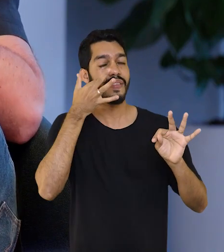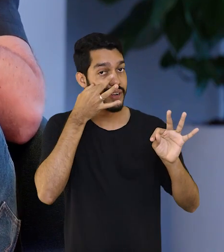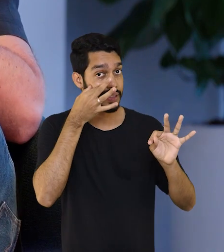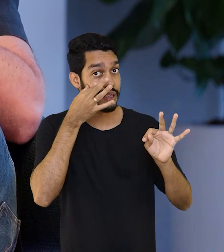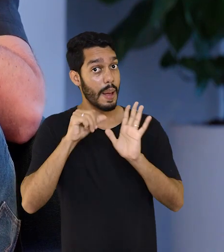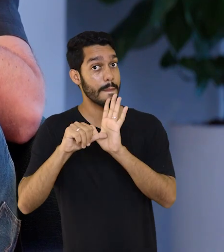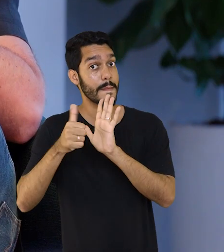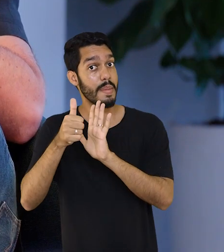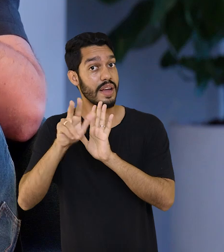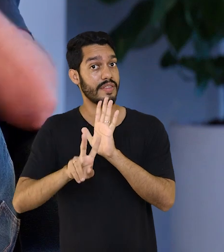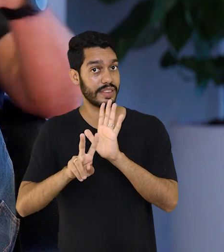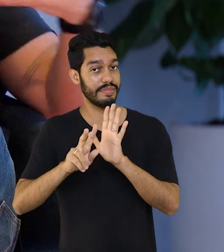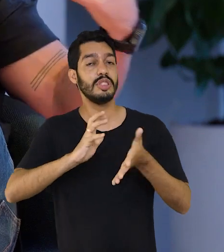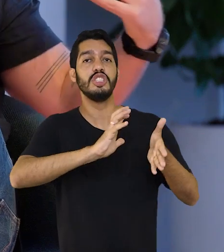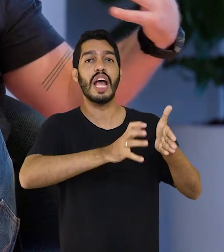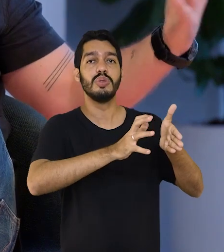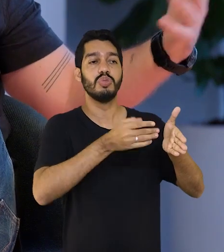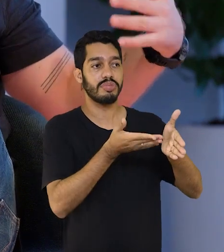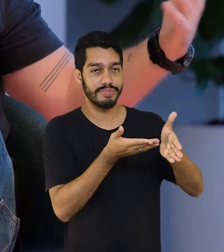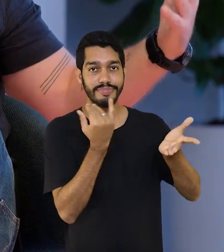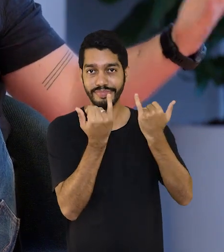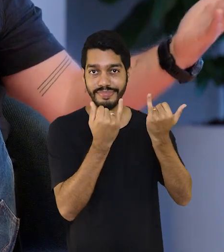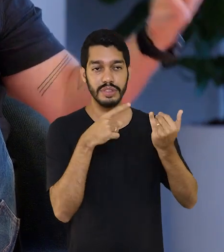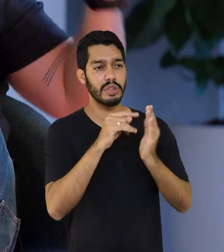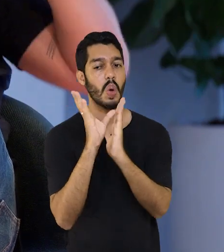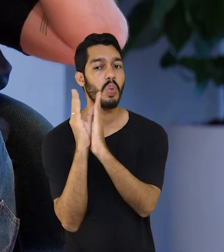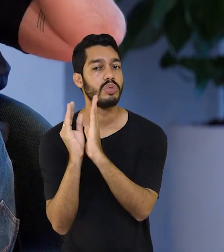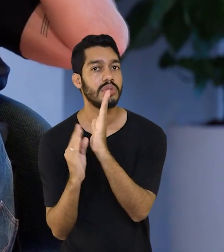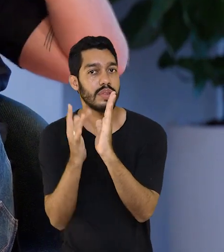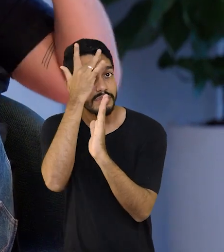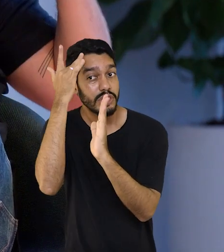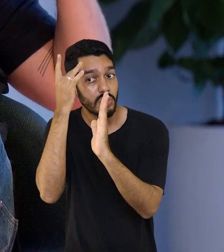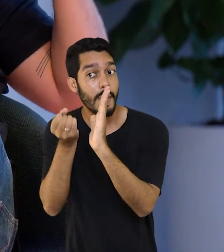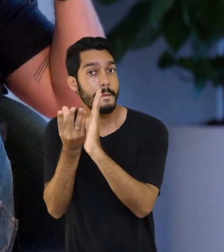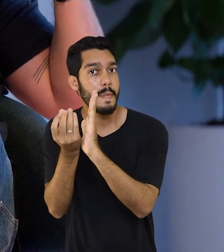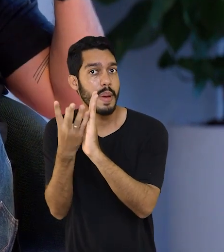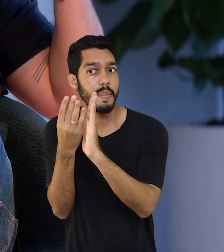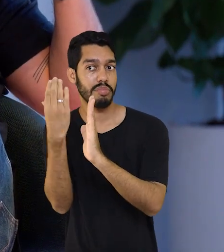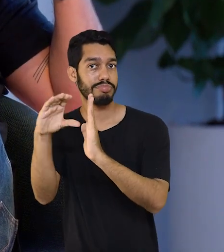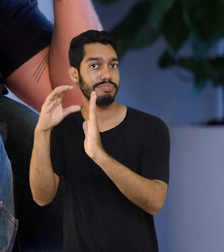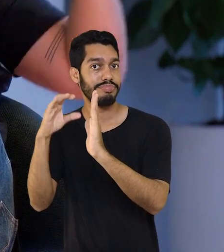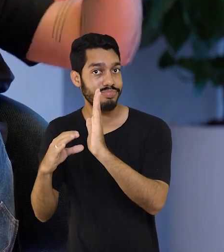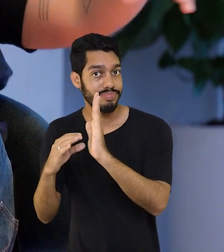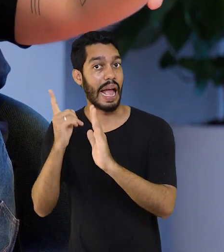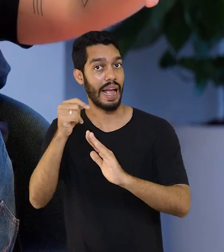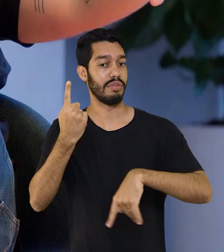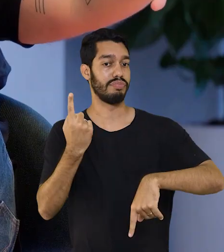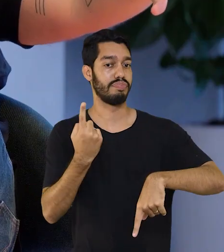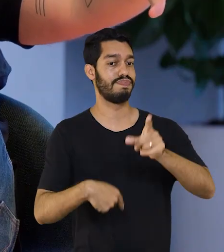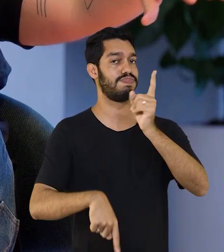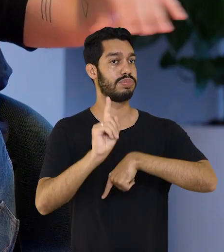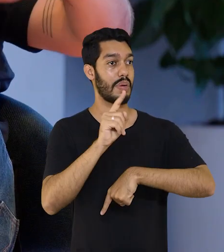quando começou a acessar a nossa tecnologia foi enxergar pela primeira vez em dados como o conteúdo que as